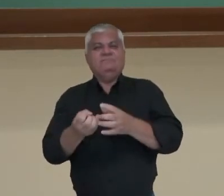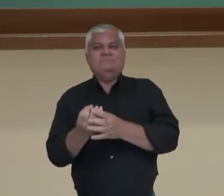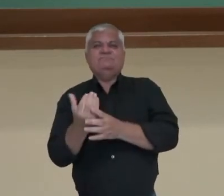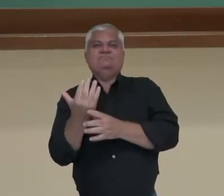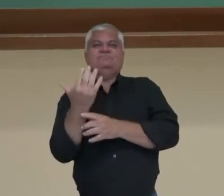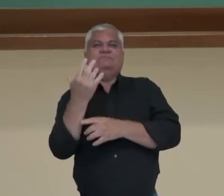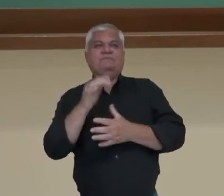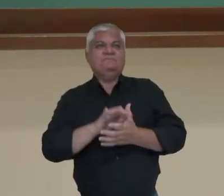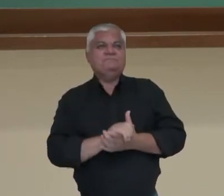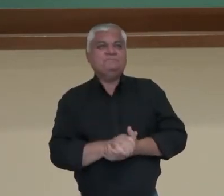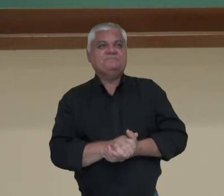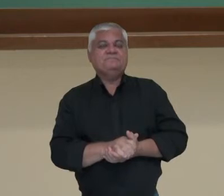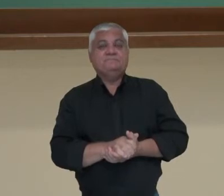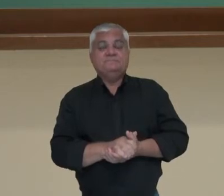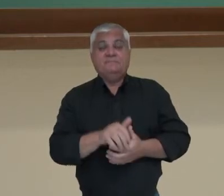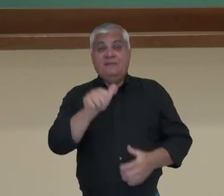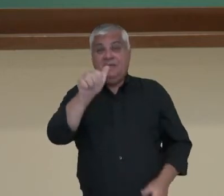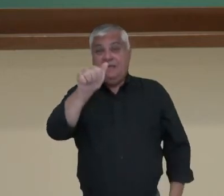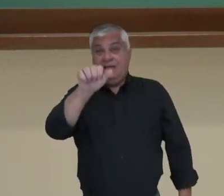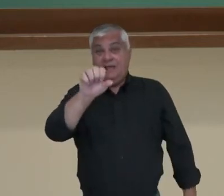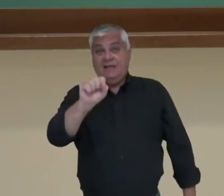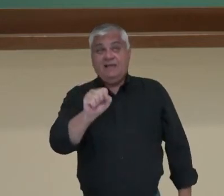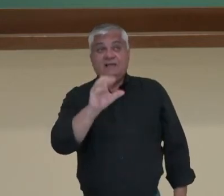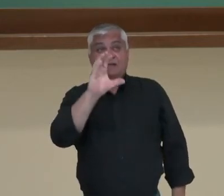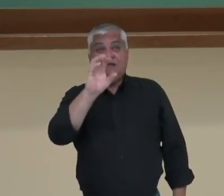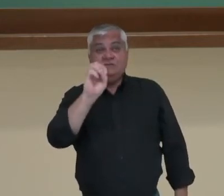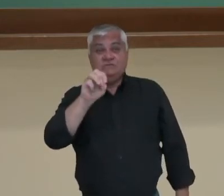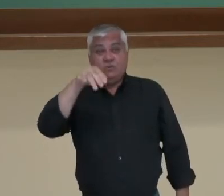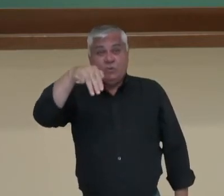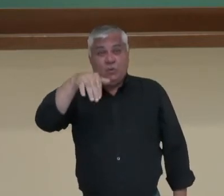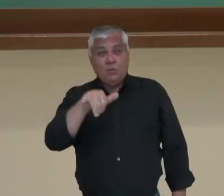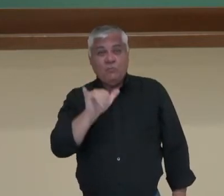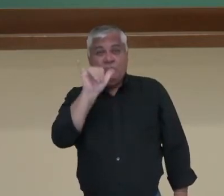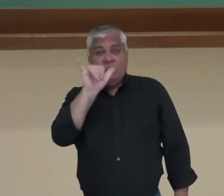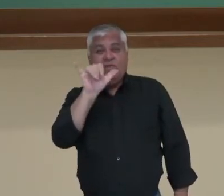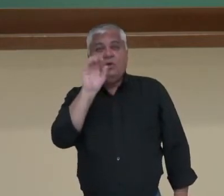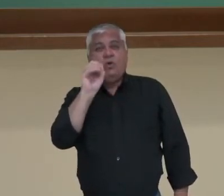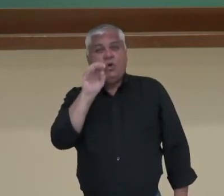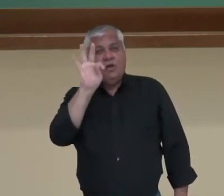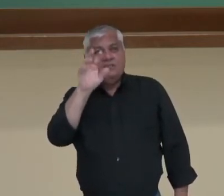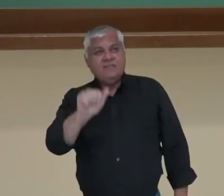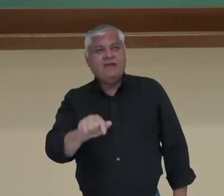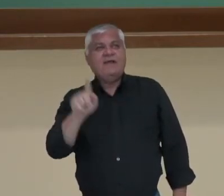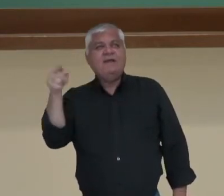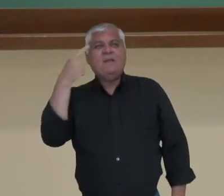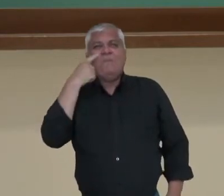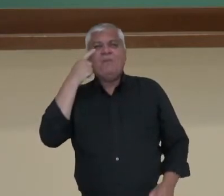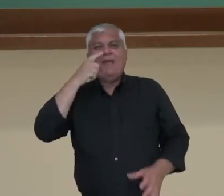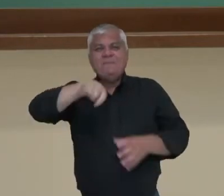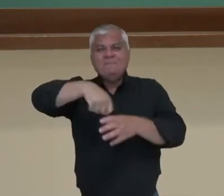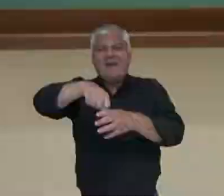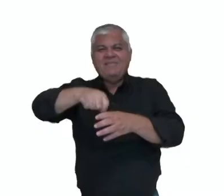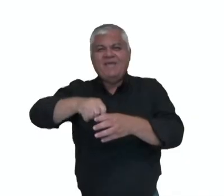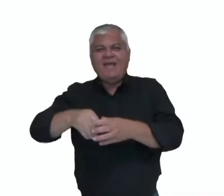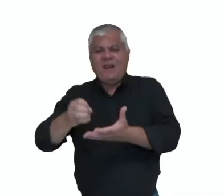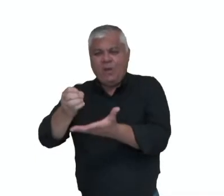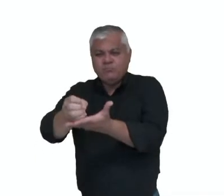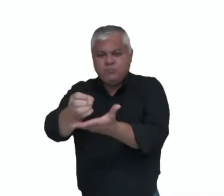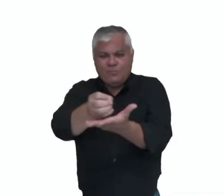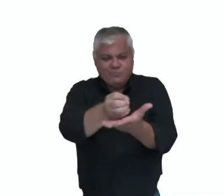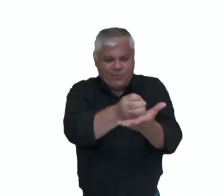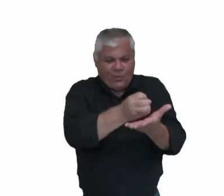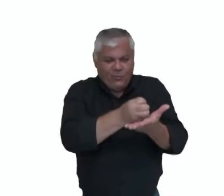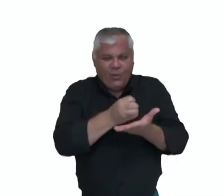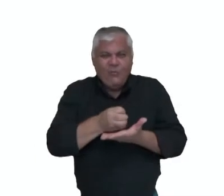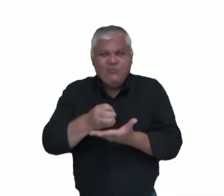ok? Outro exemplo é o ascomicota, que forma esse formato aqui que parece em panelinhas, não é mesmo? Que é o que a